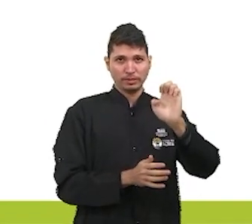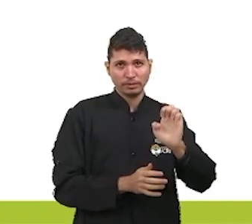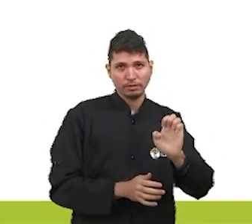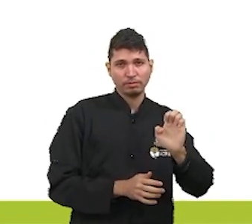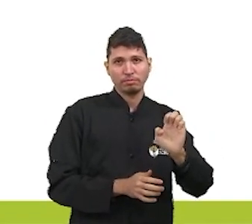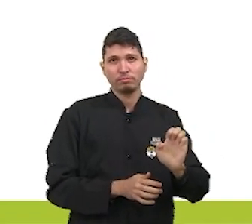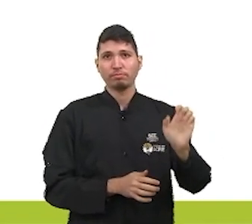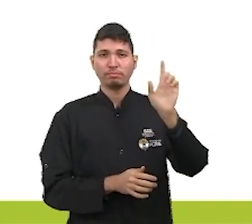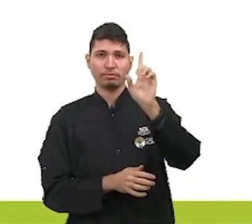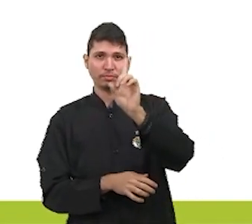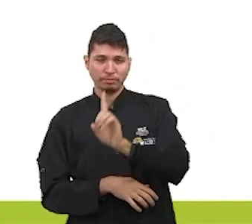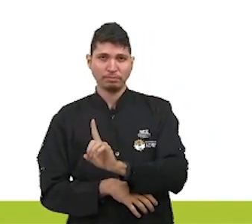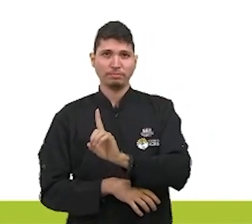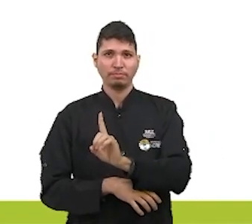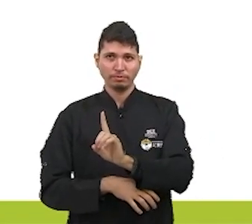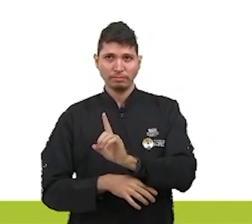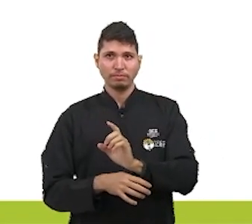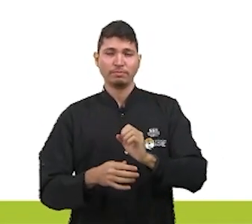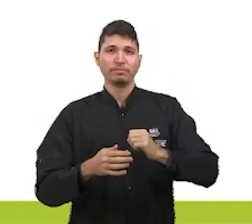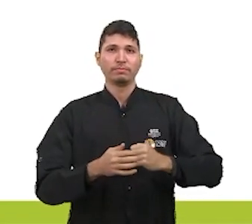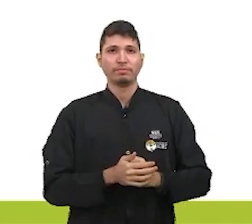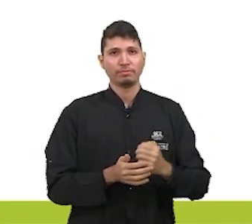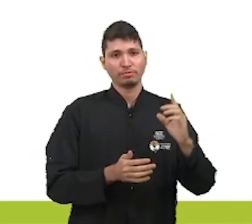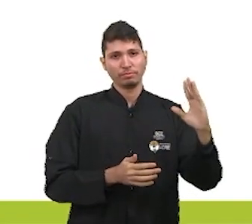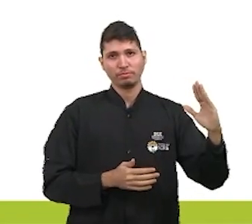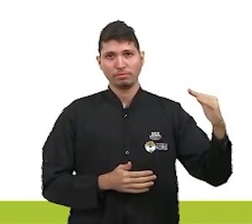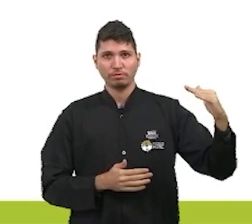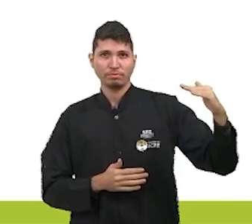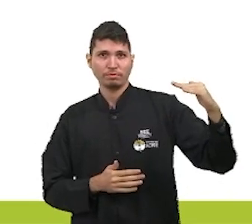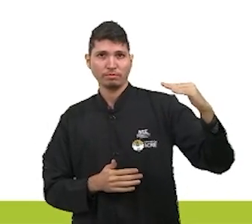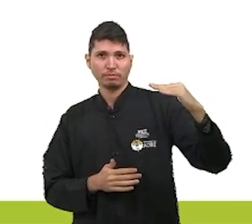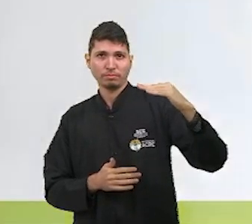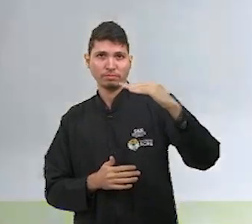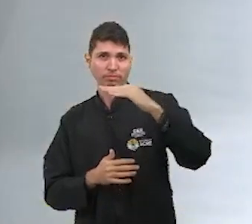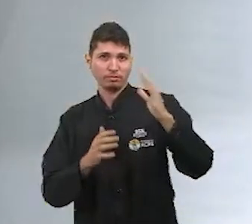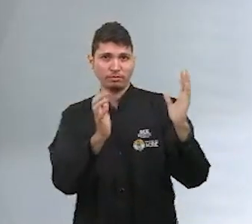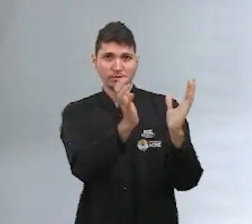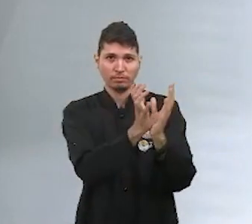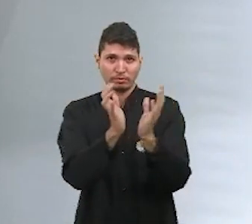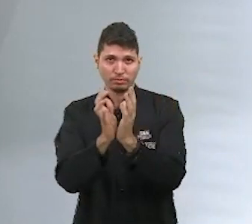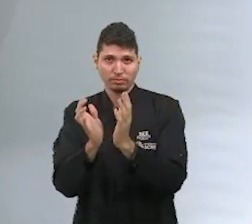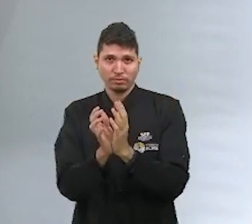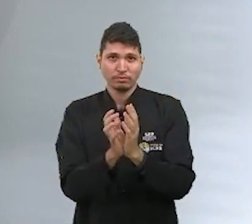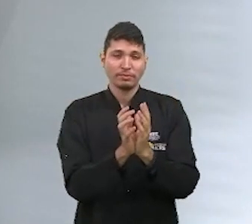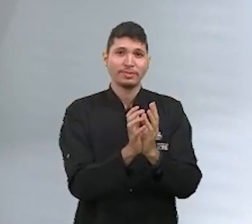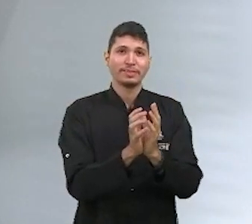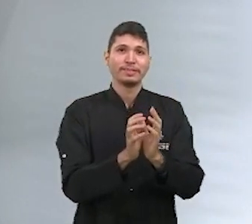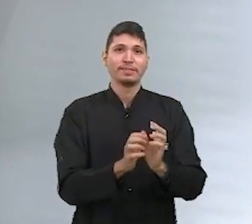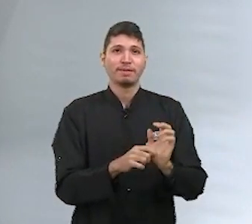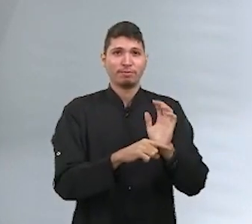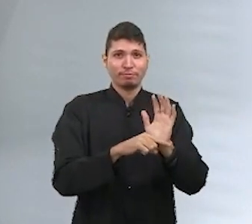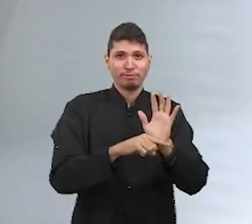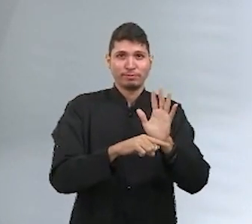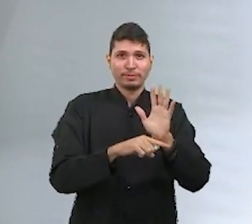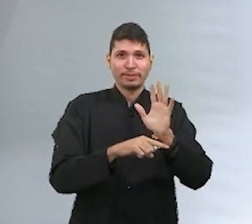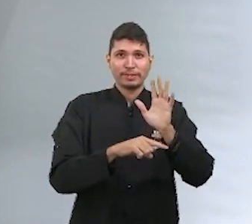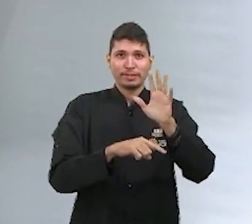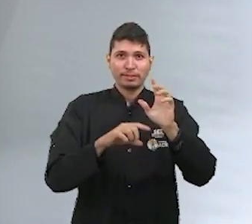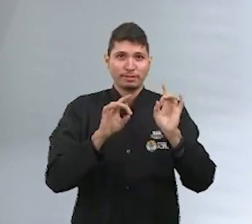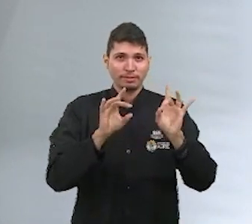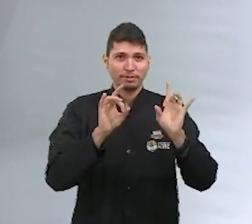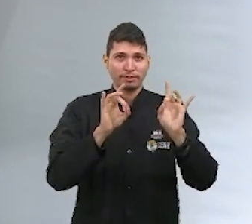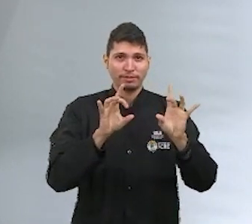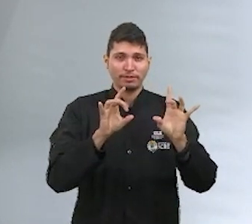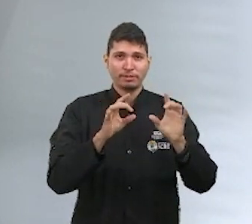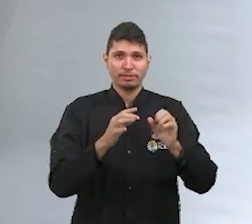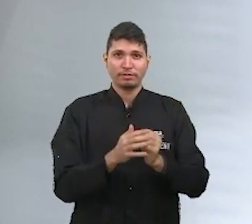a direita, lá em direção ao grupo dos gases nobres. Ou seja, quanto mais